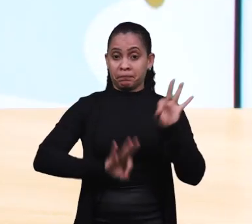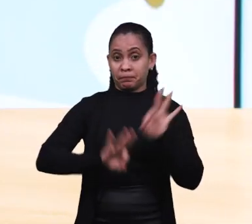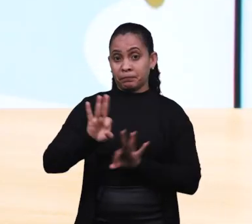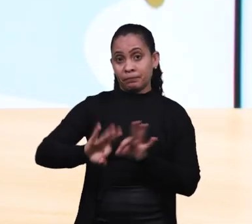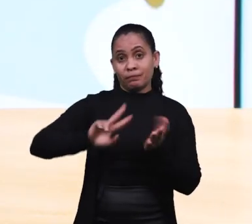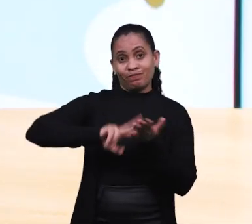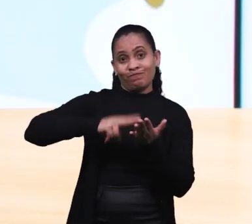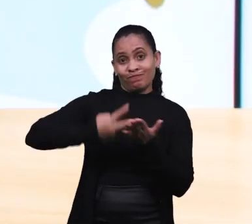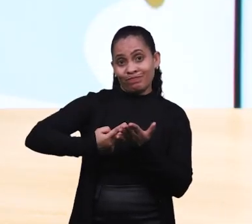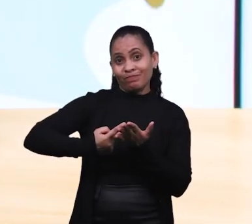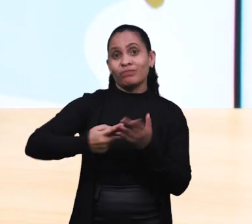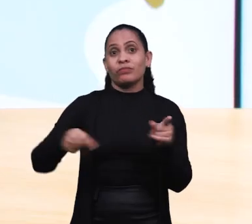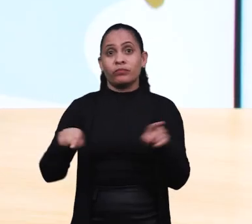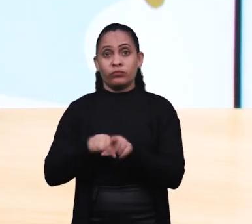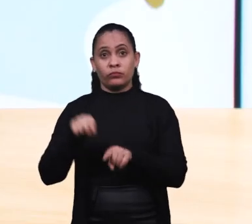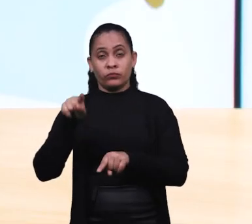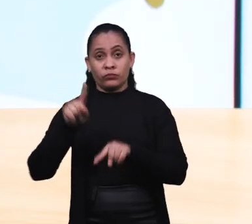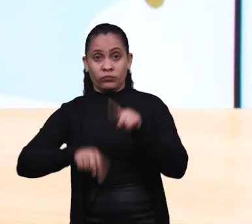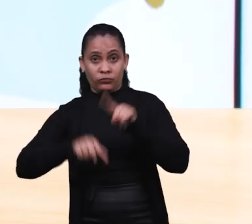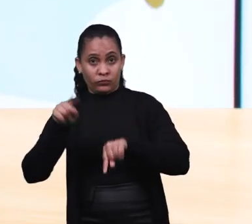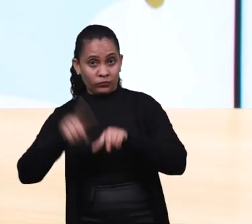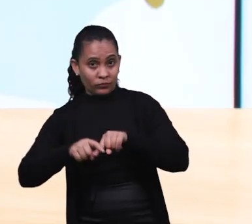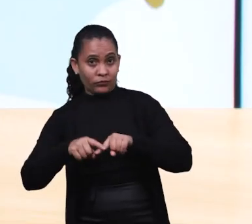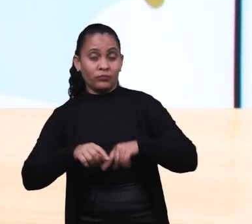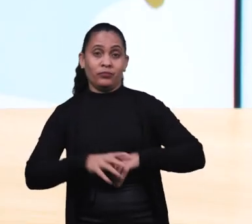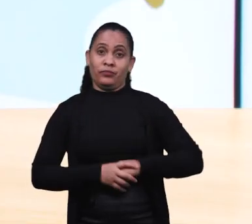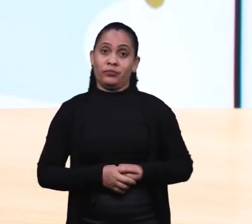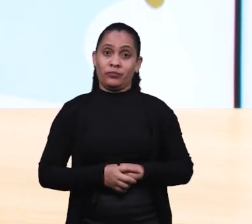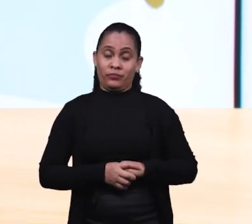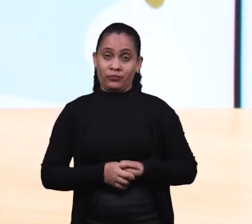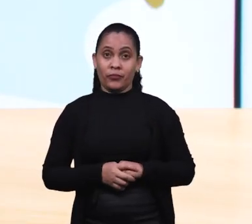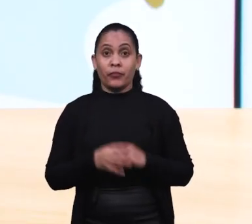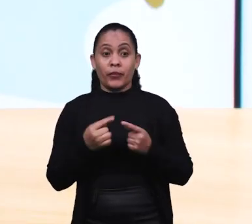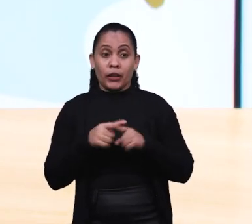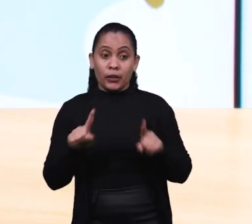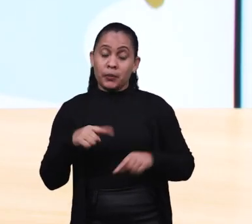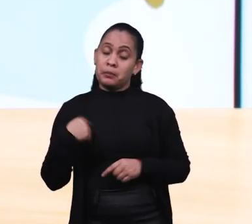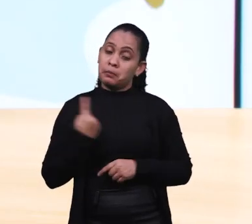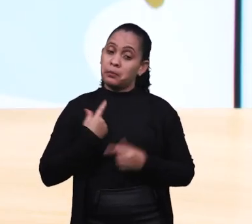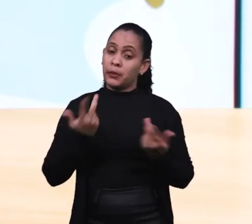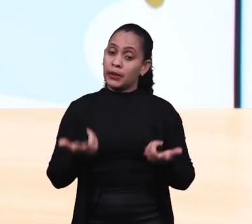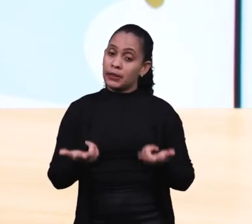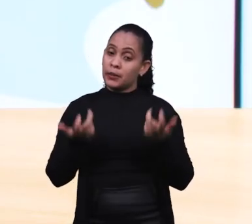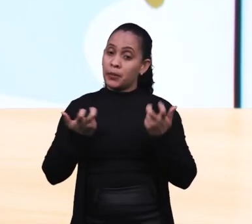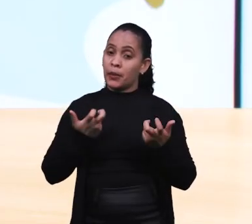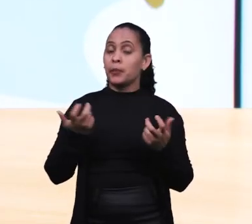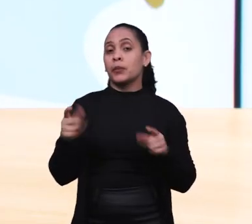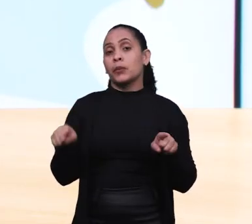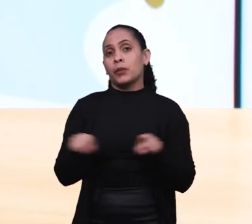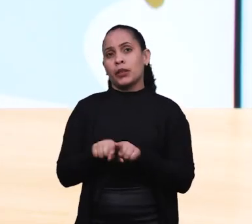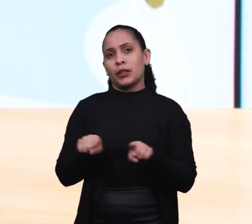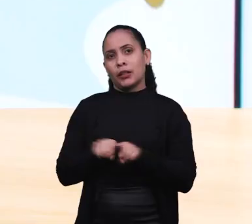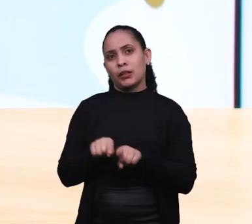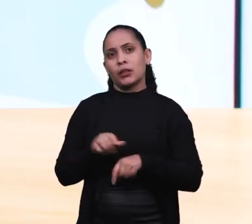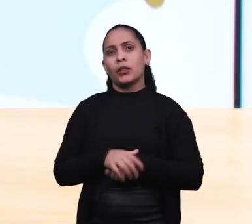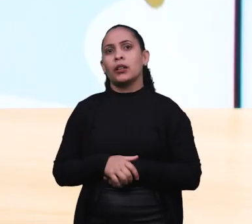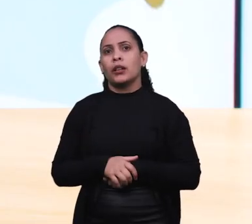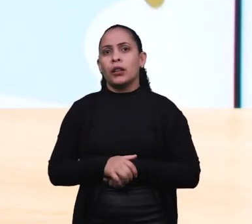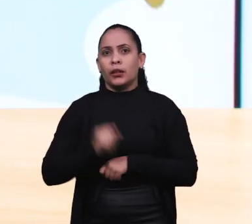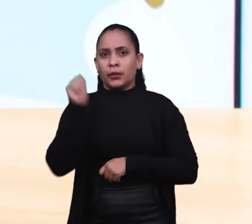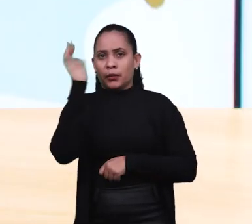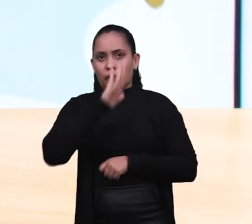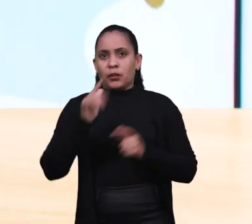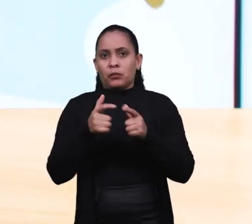produzindo as traduções dos materiais didáticos. Então, eu vejo que no Brasil isso tende a crescer, tanto nas escolas, nas